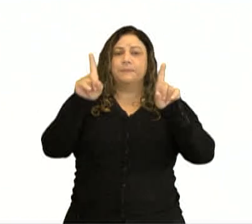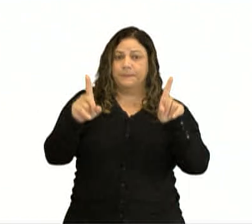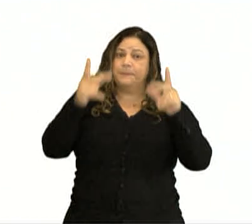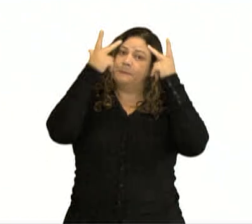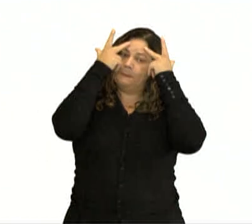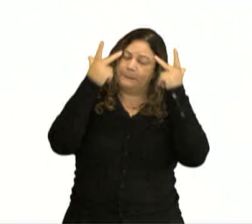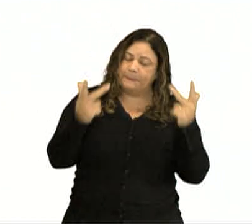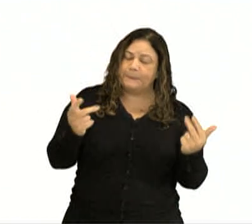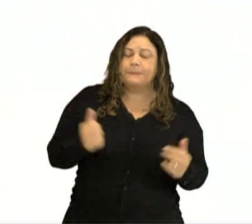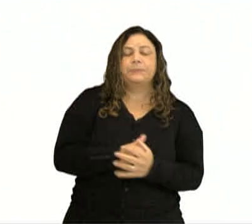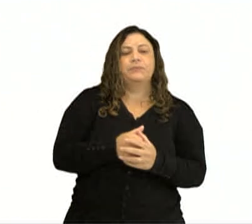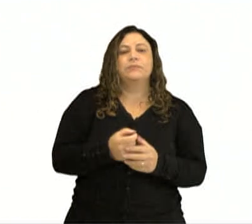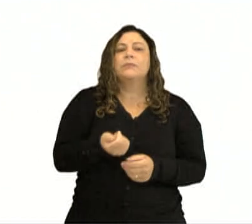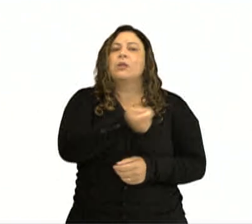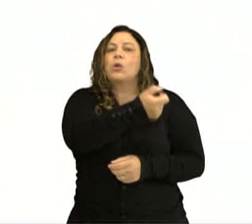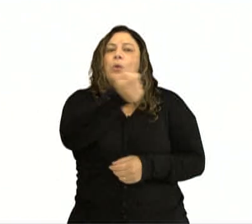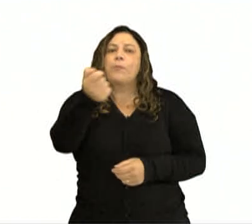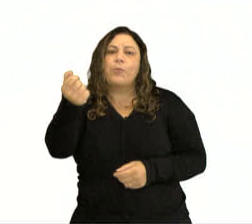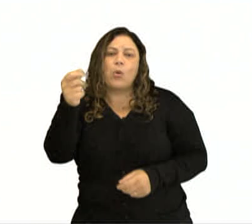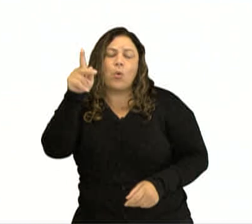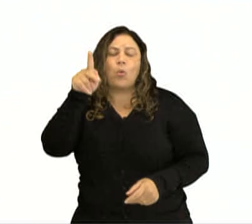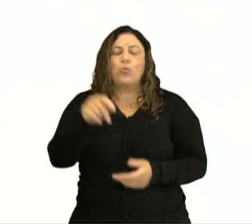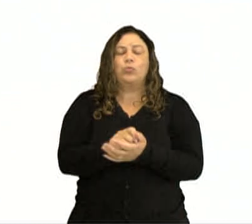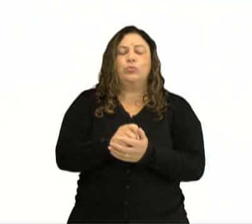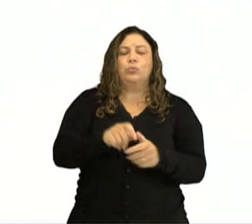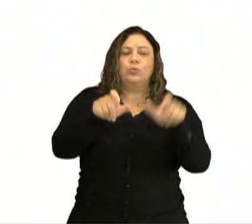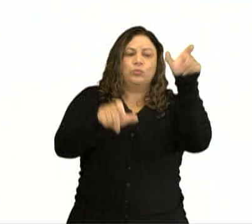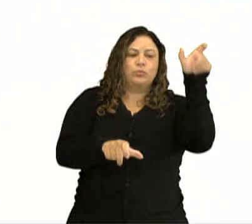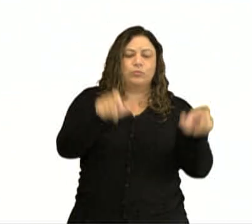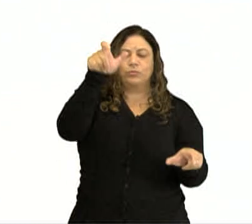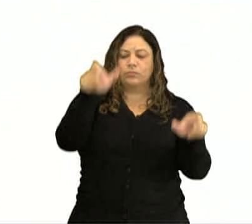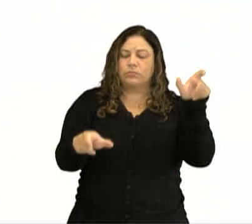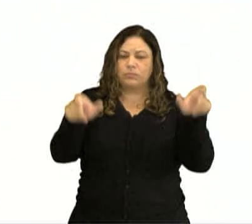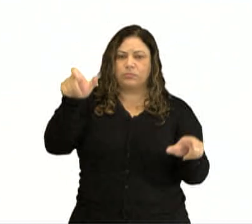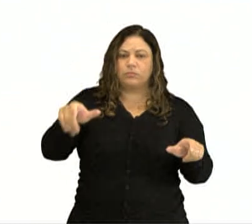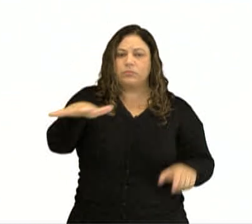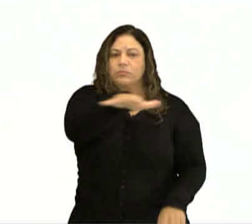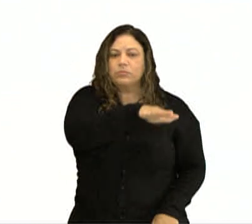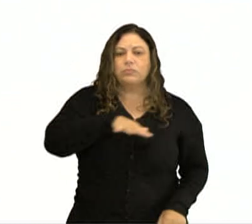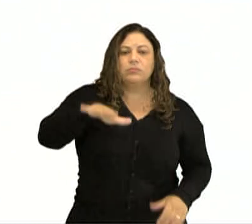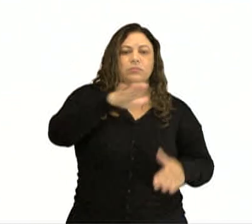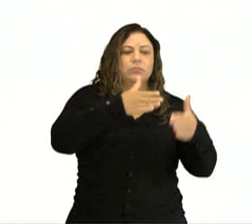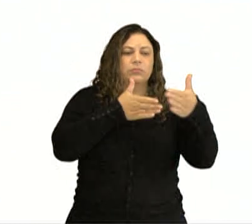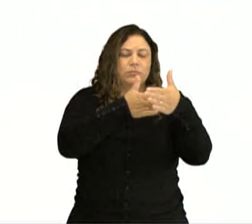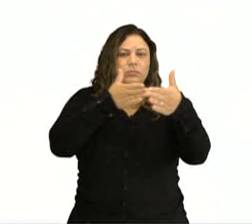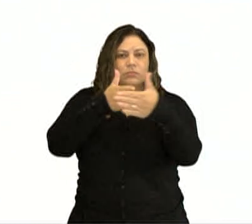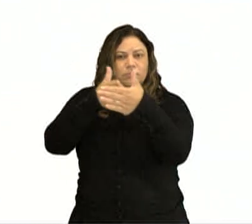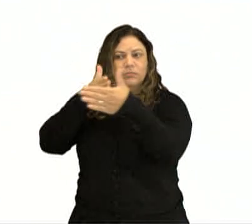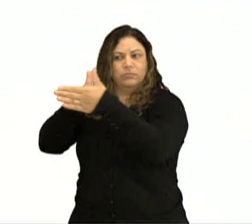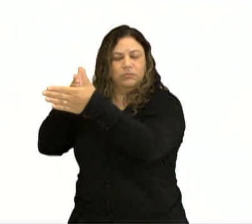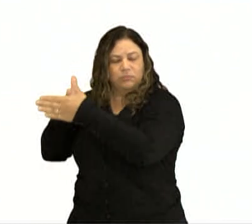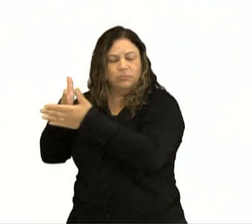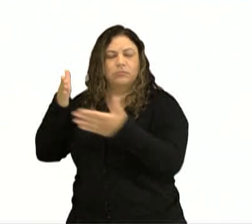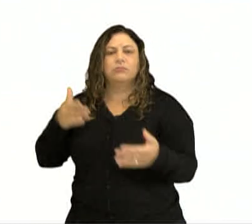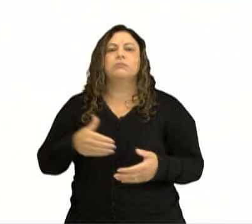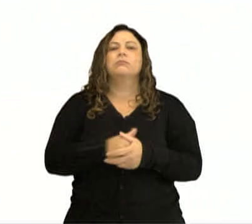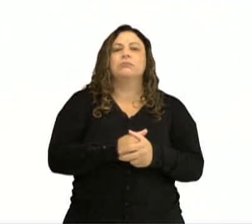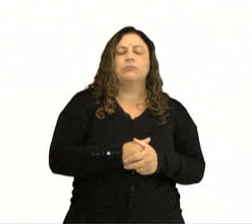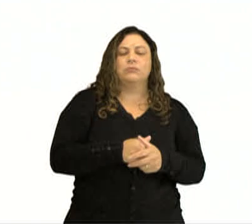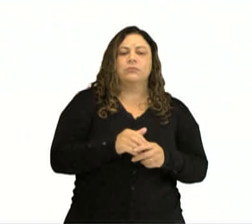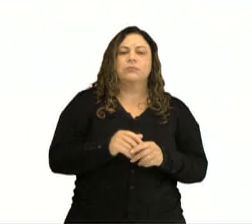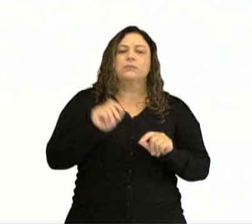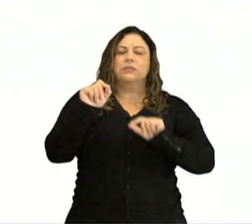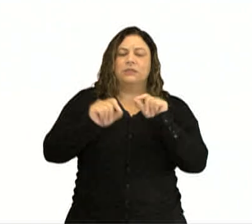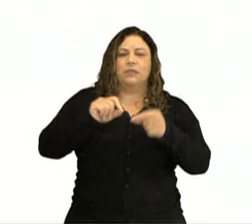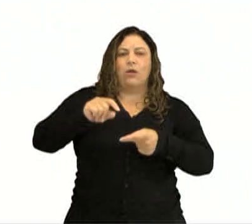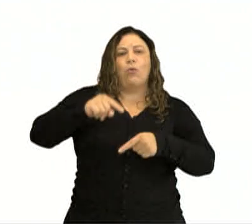apresente poucos personagens, espaço ou cenário limitado, recorte temporal